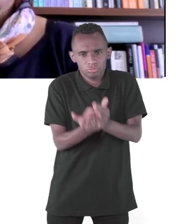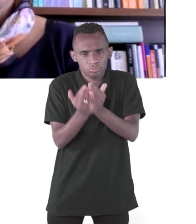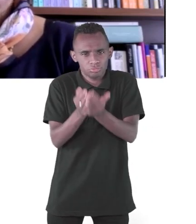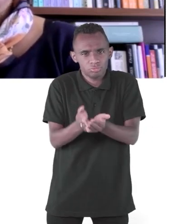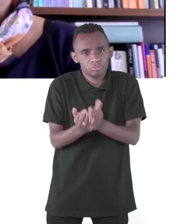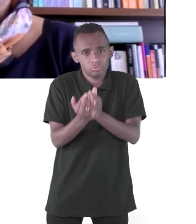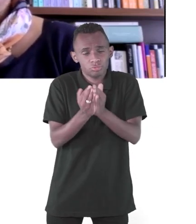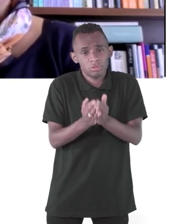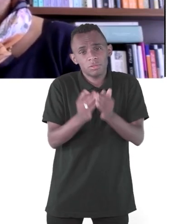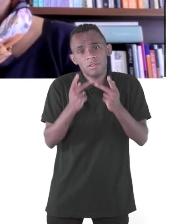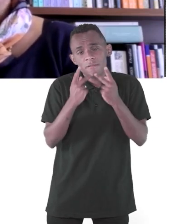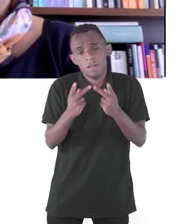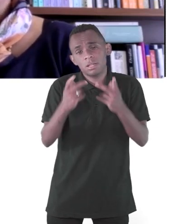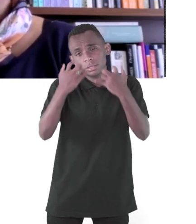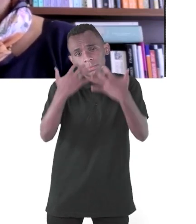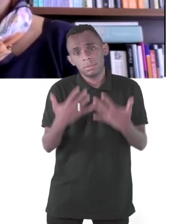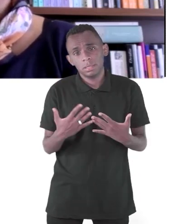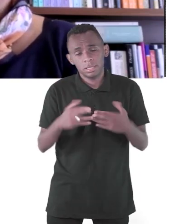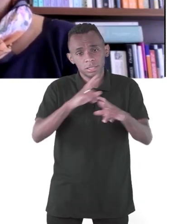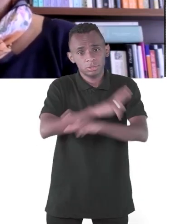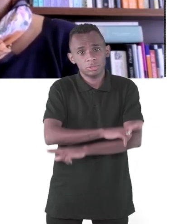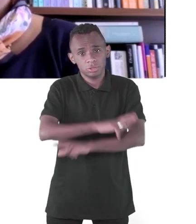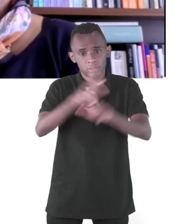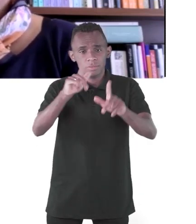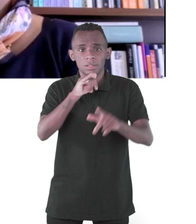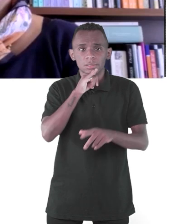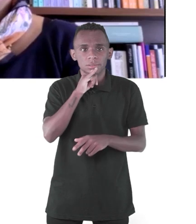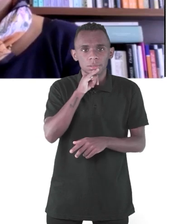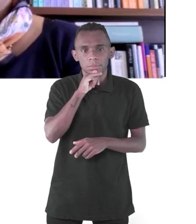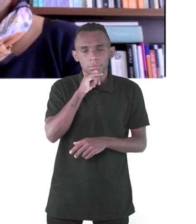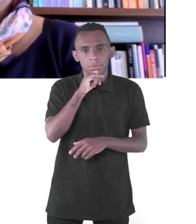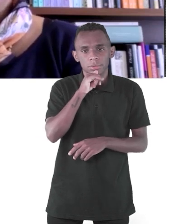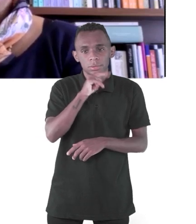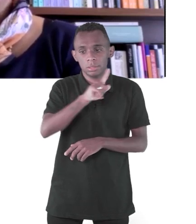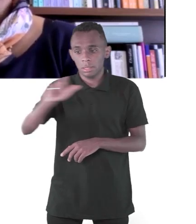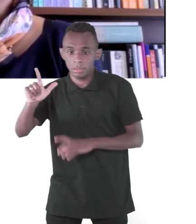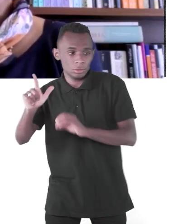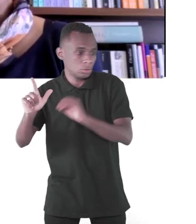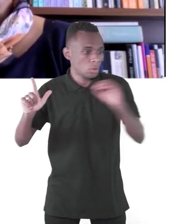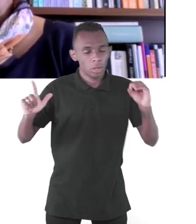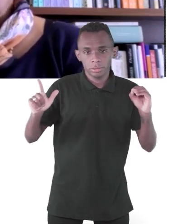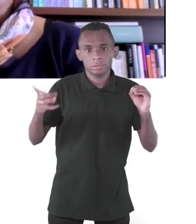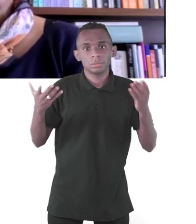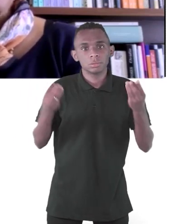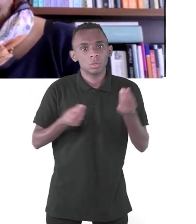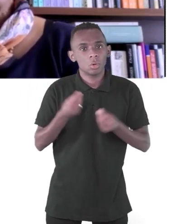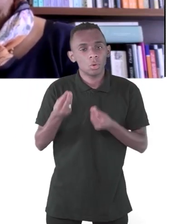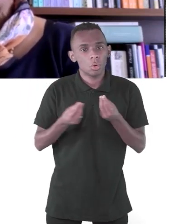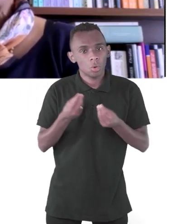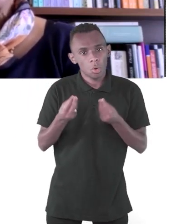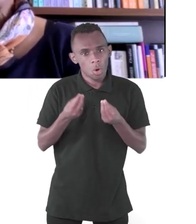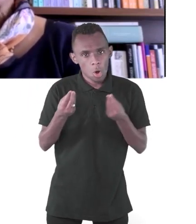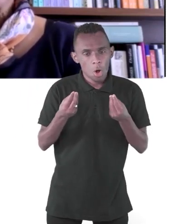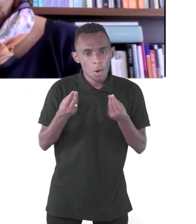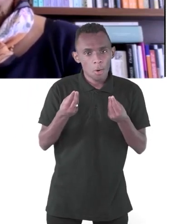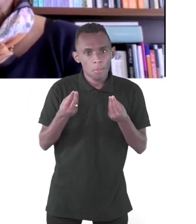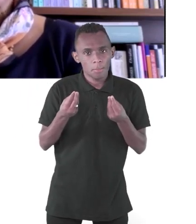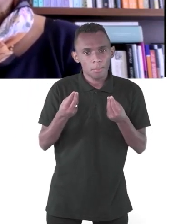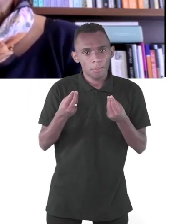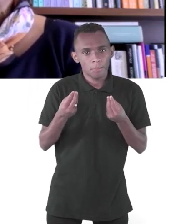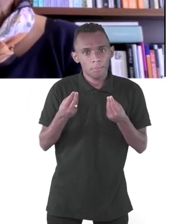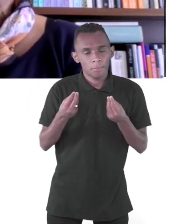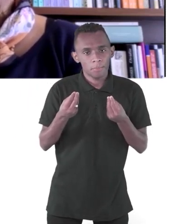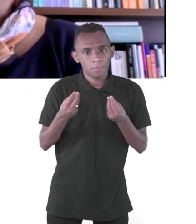sobre a diferença, né? Porque navegar leste-oeste é uma coisa porque tem muitas ilhas. Agora, vir de lá